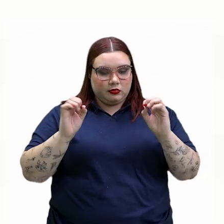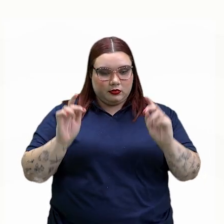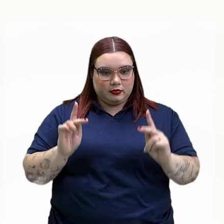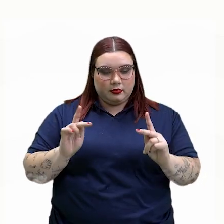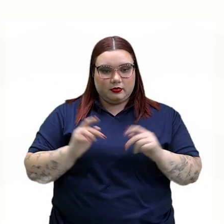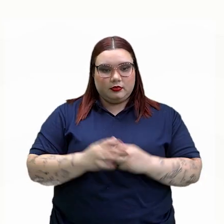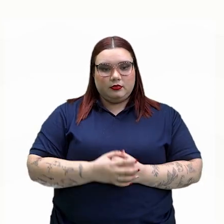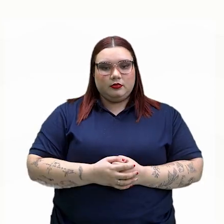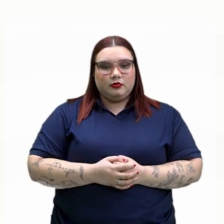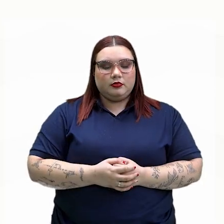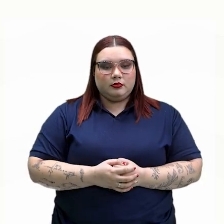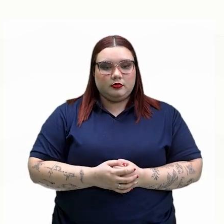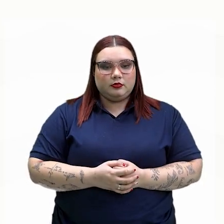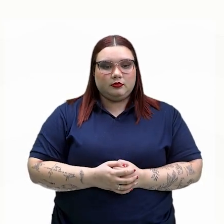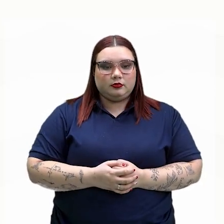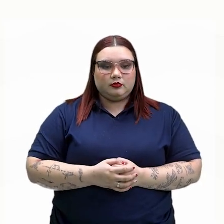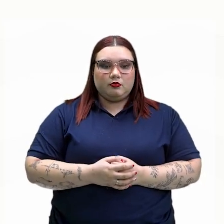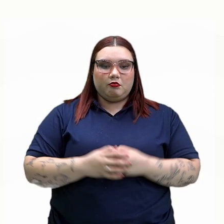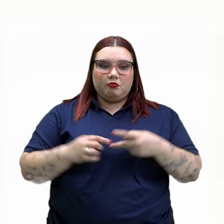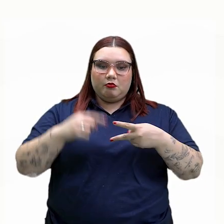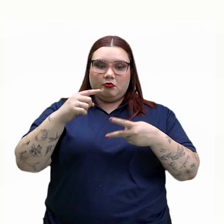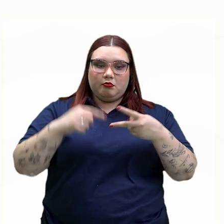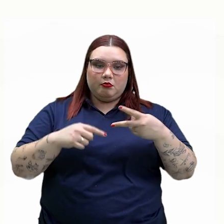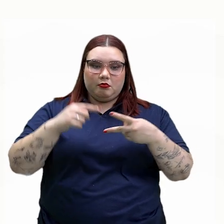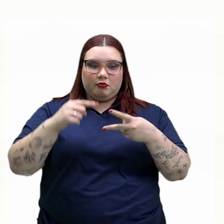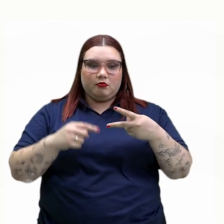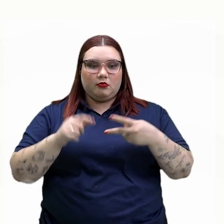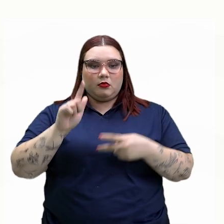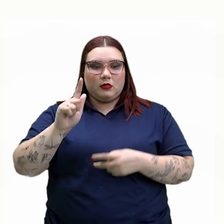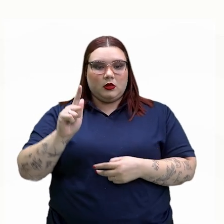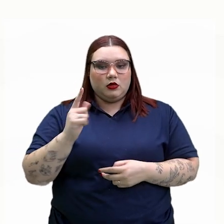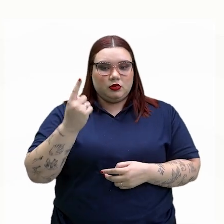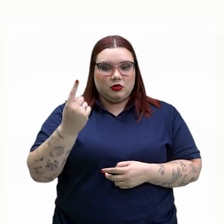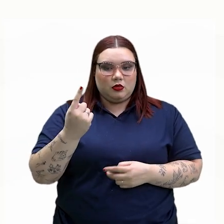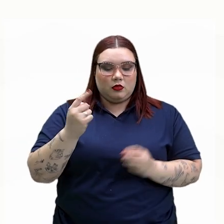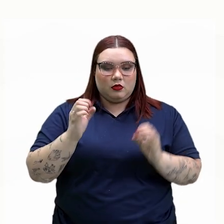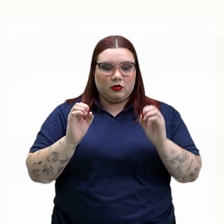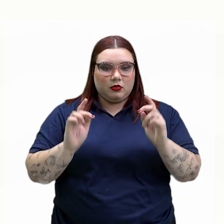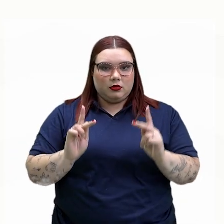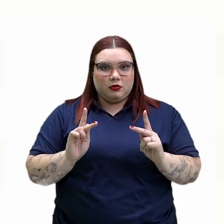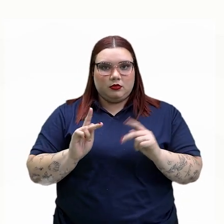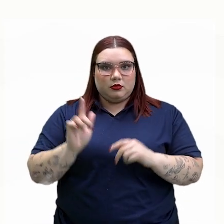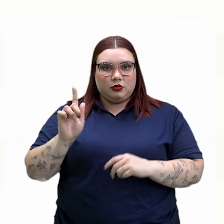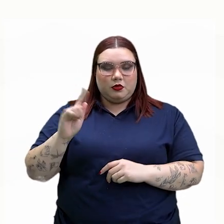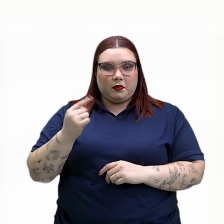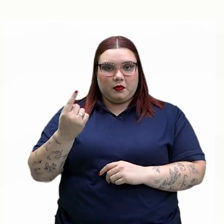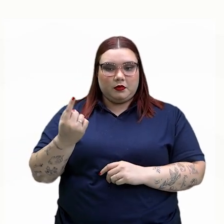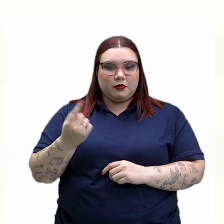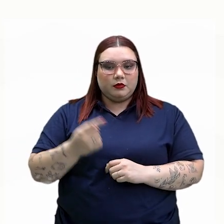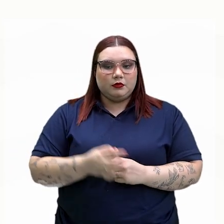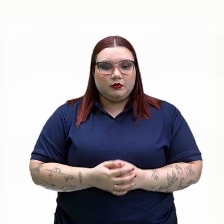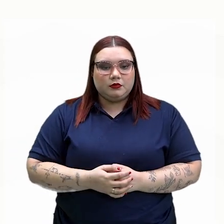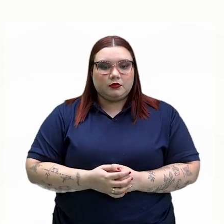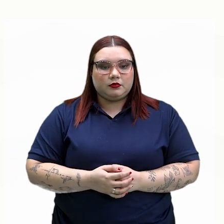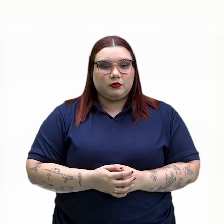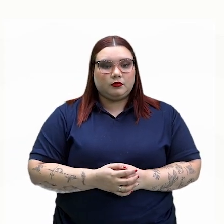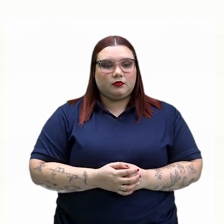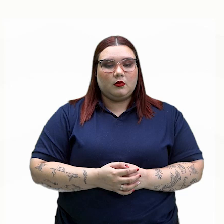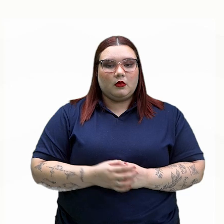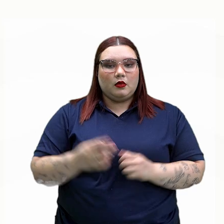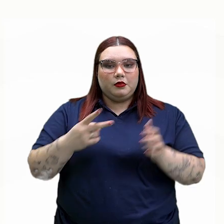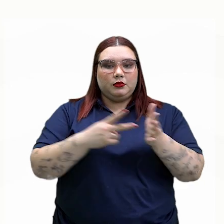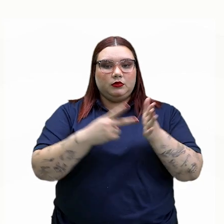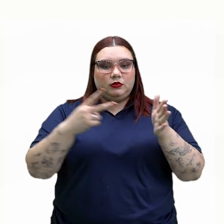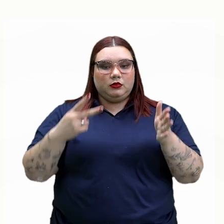seja, entre uma dessas duas partes eu vou ter o meu G1. Tudo bem? Vamos lá